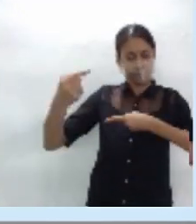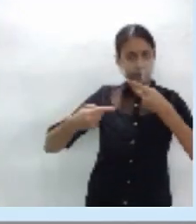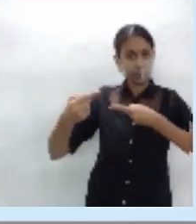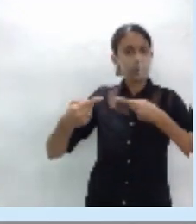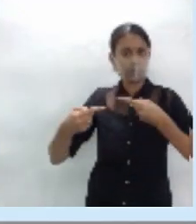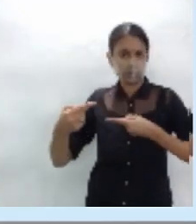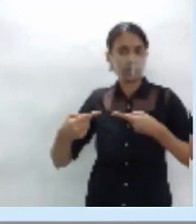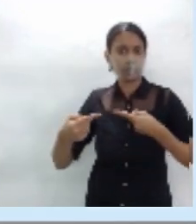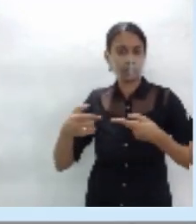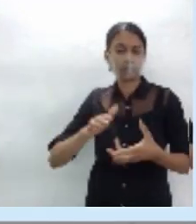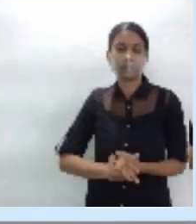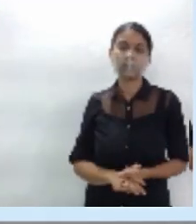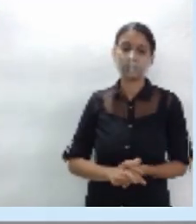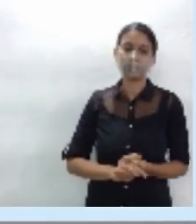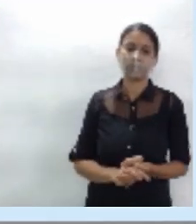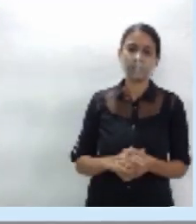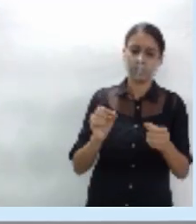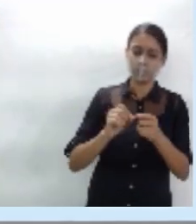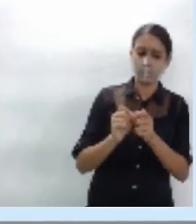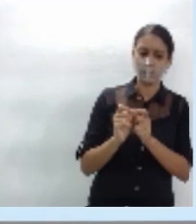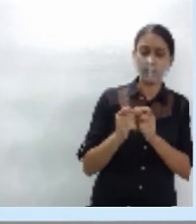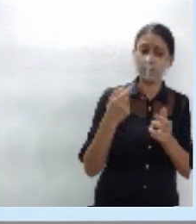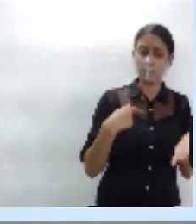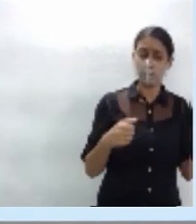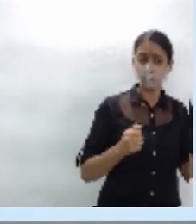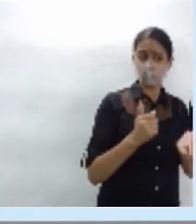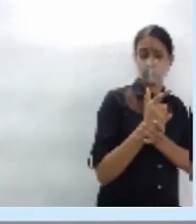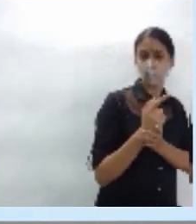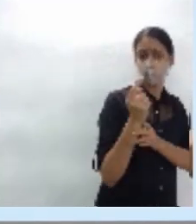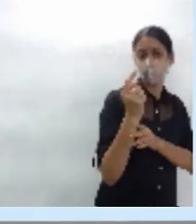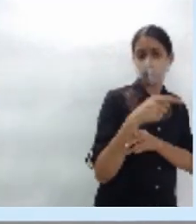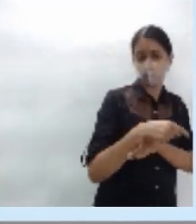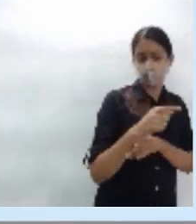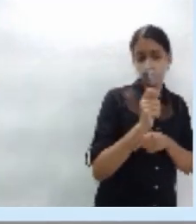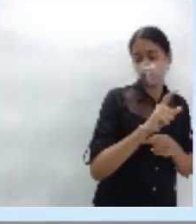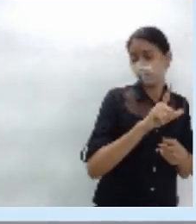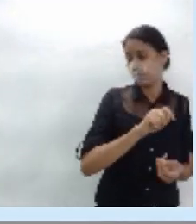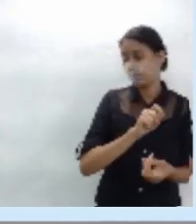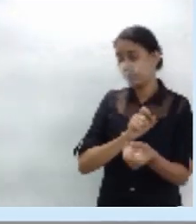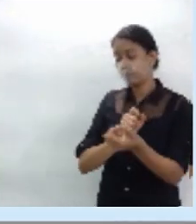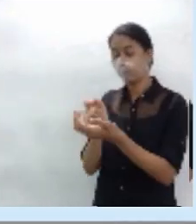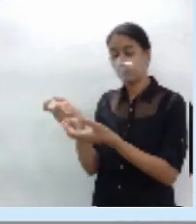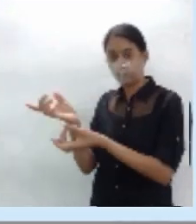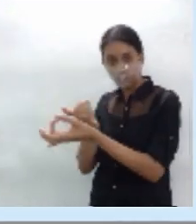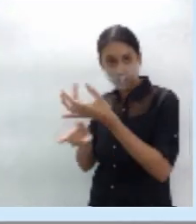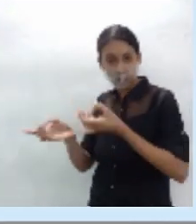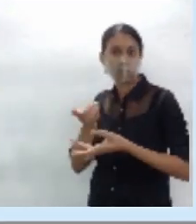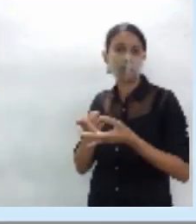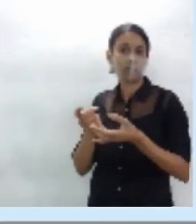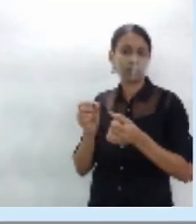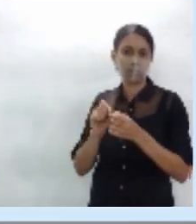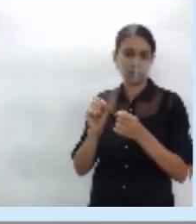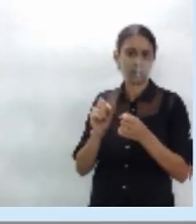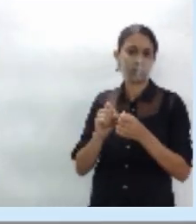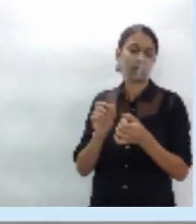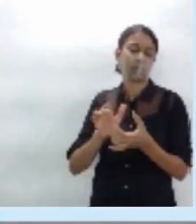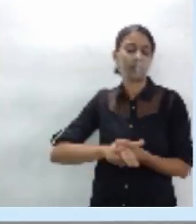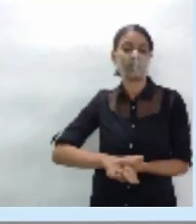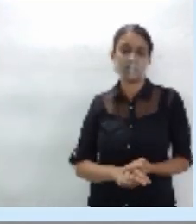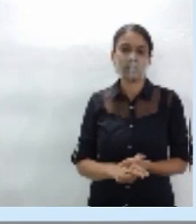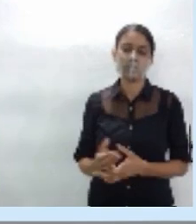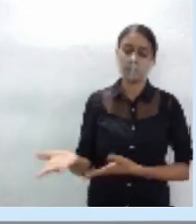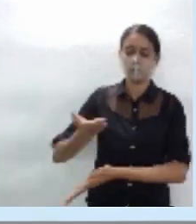sai, mas eu continuo mandando matéria-prima, agora você comprando e não mais explorando, né, que no mínimo é o justo, não